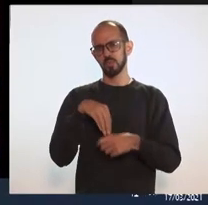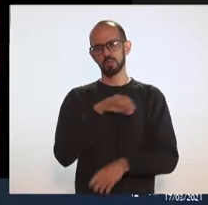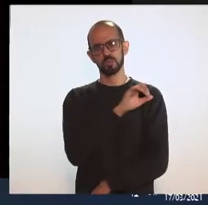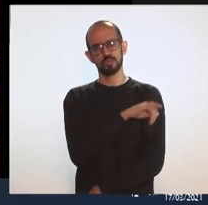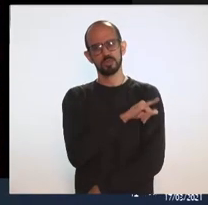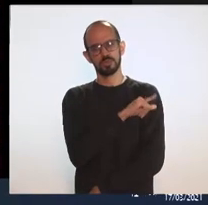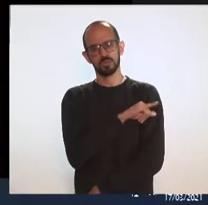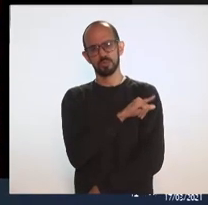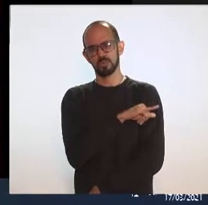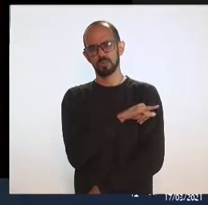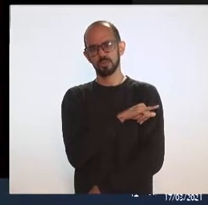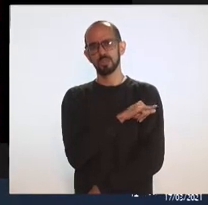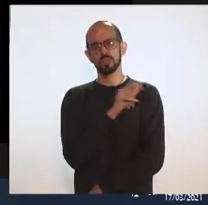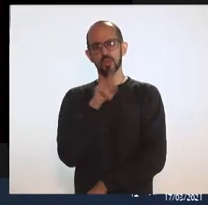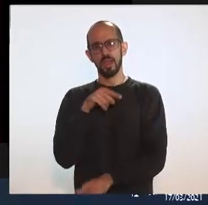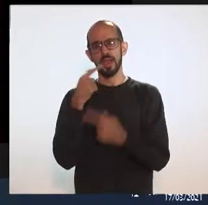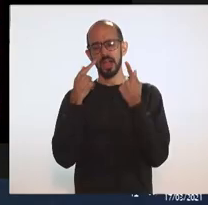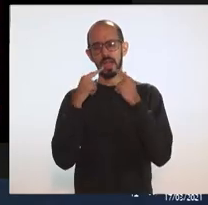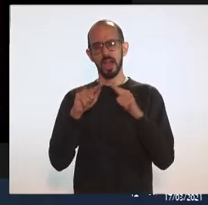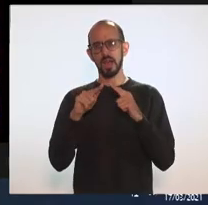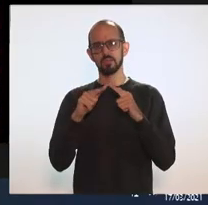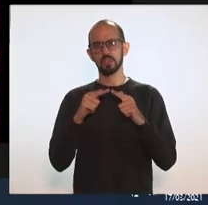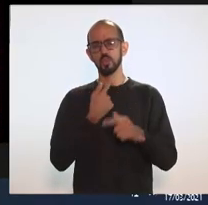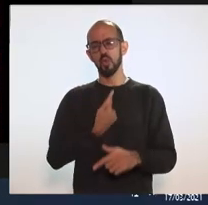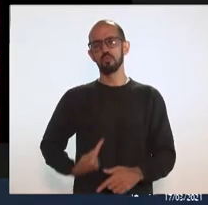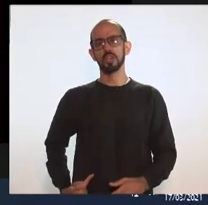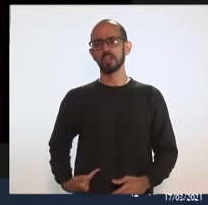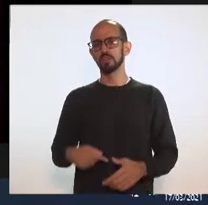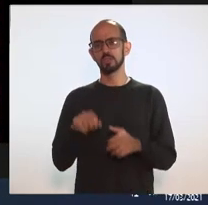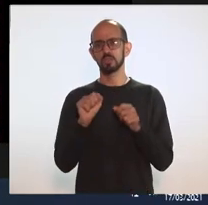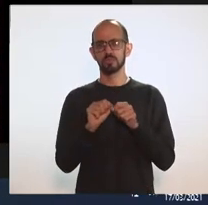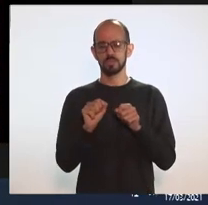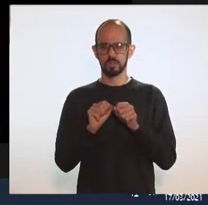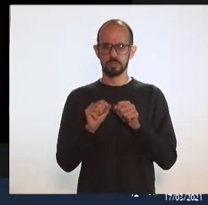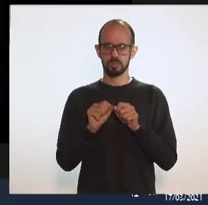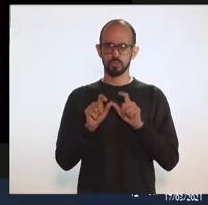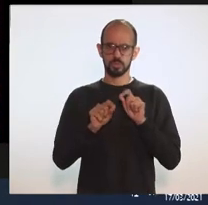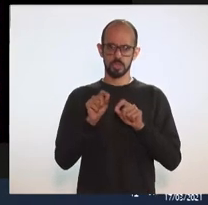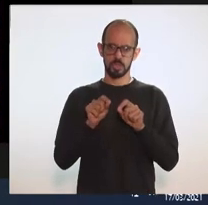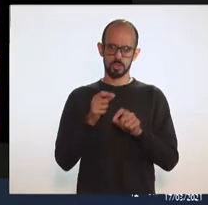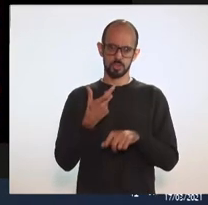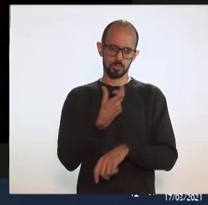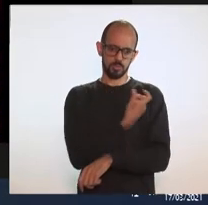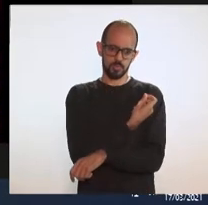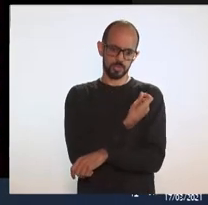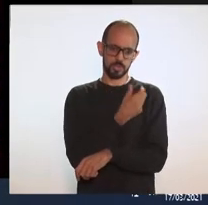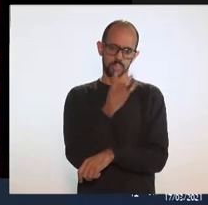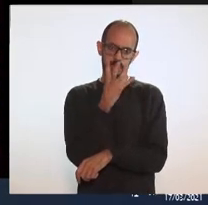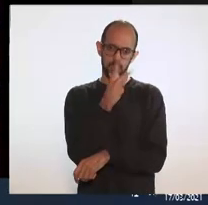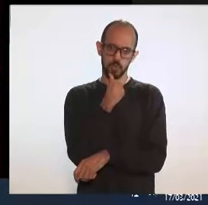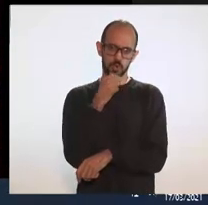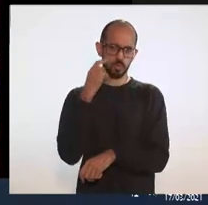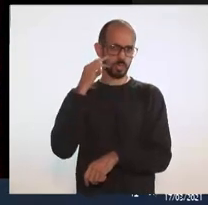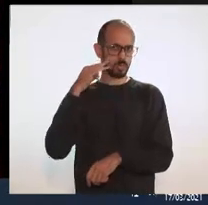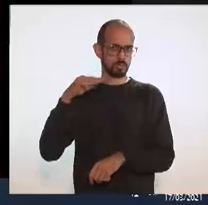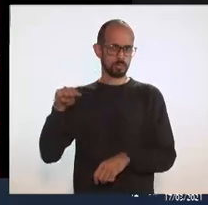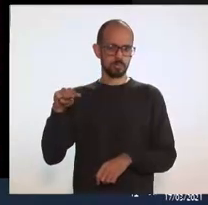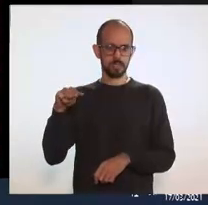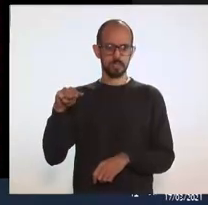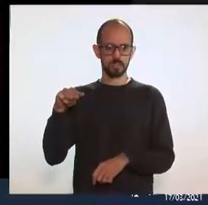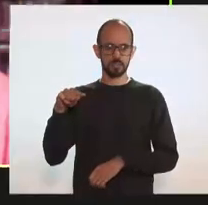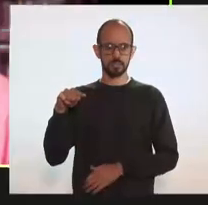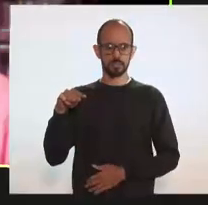isso é muito grave e o que que o governador do Estado do Rio de Janeiro tá fazendo o relação a vacina Demorou 3 semanas